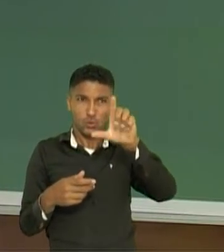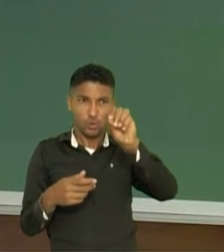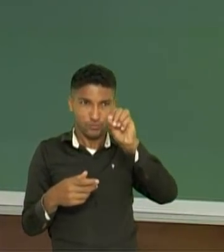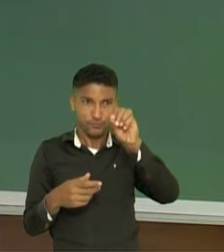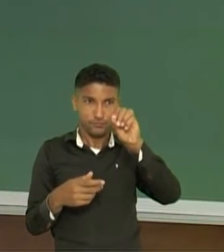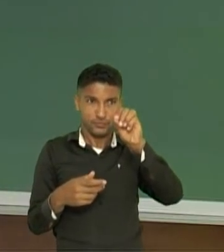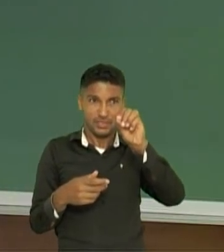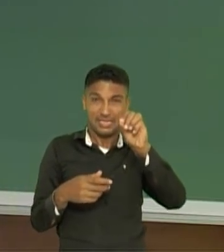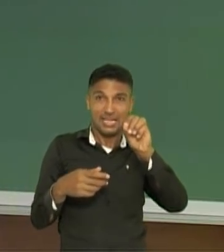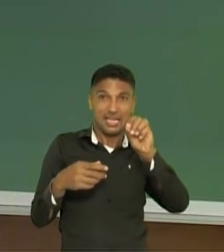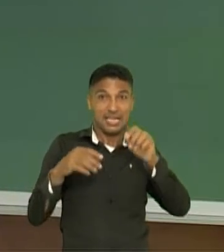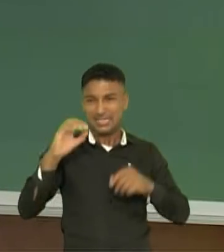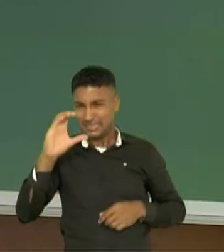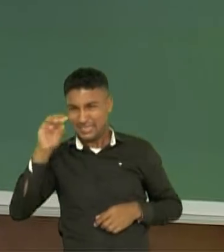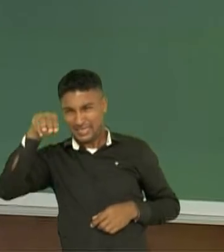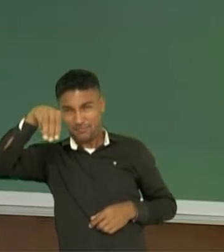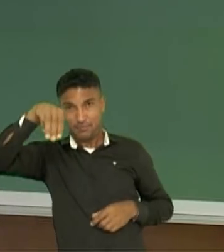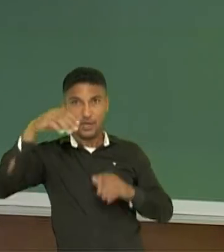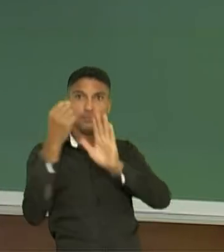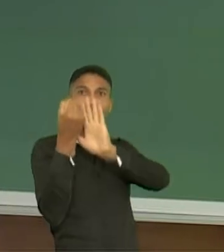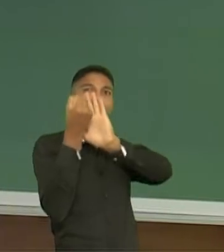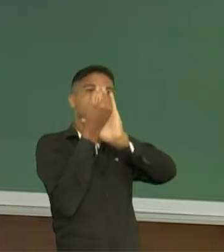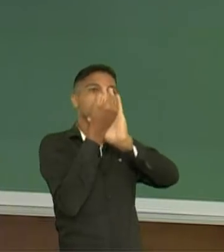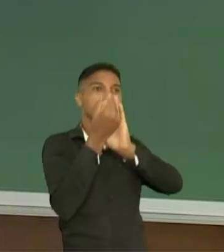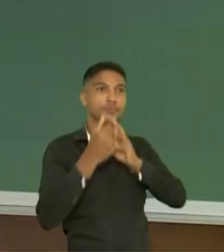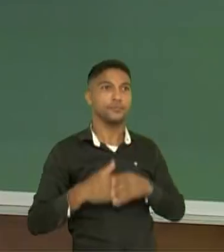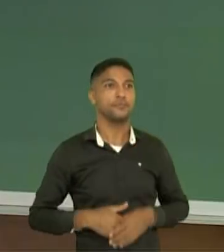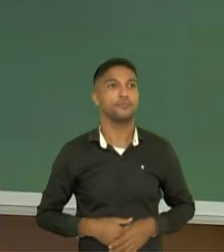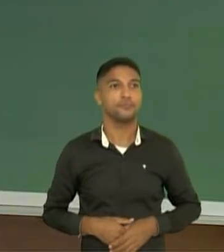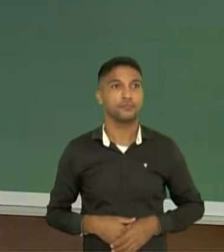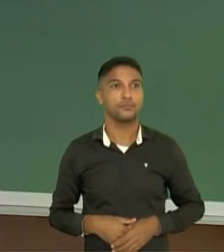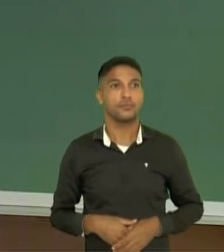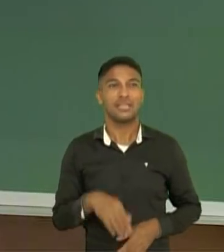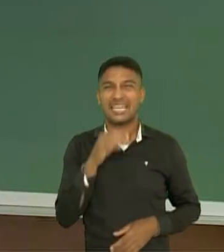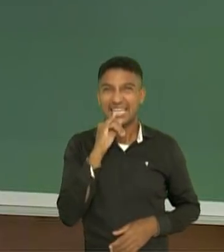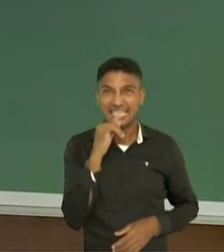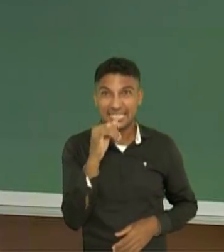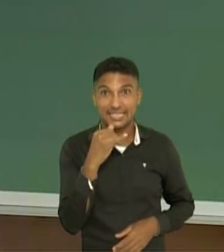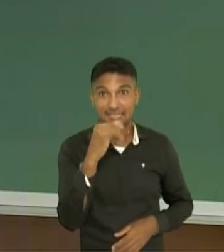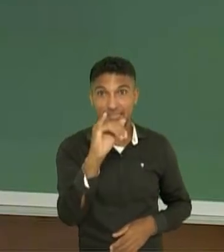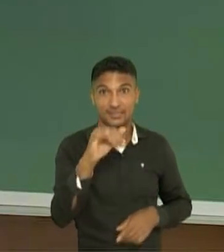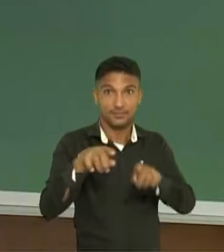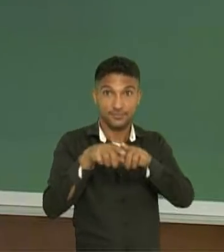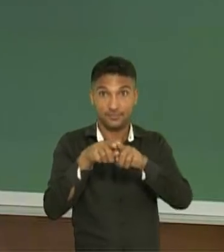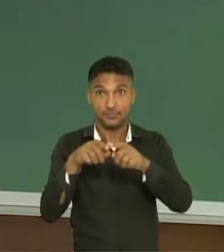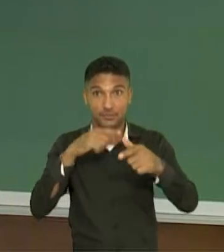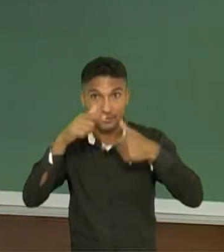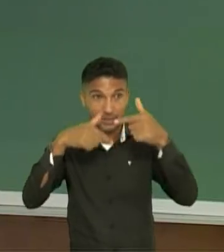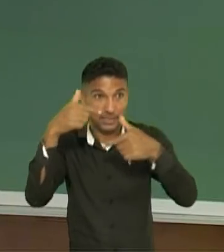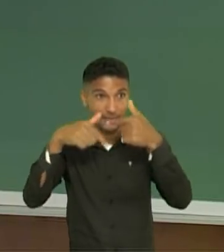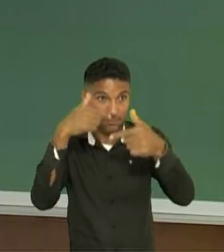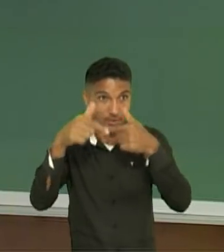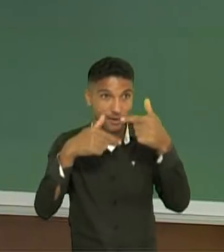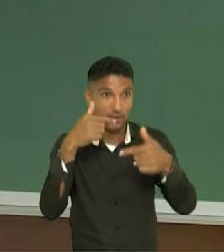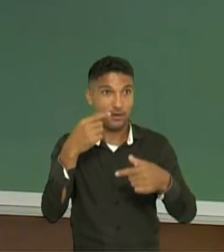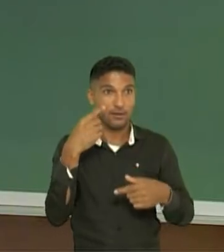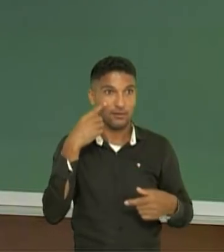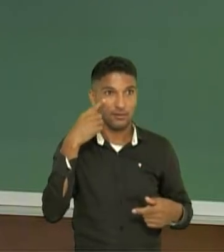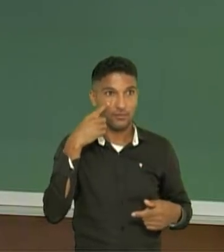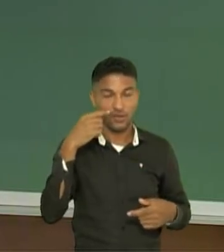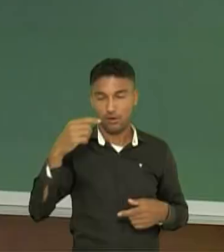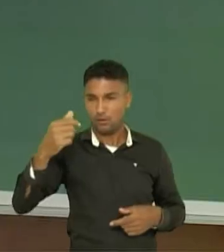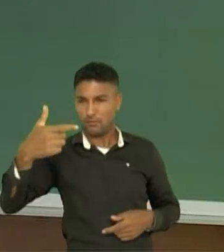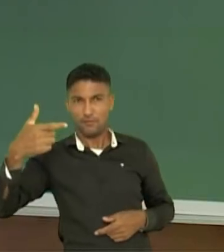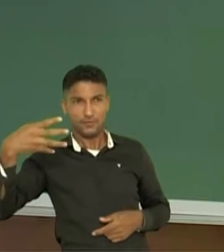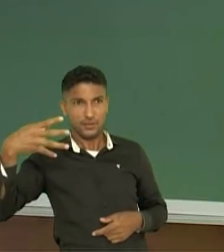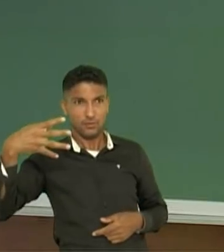24 kWh, certo? Isso aqui inclusive é uma grandeza derivada, a gente aprendeu sobre isso no momento anterior, né? Essa unidade, na verdade, é